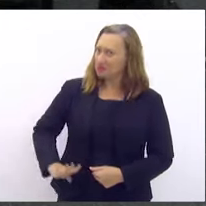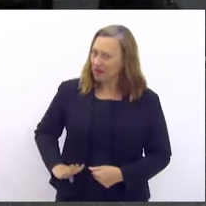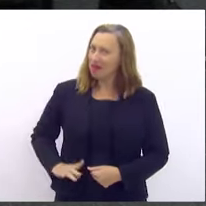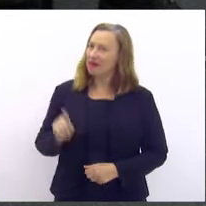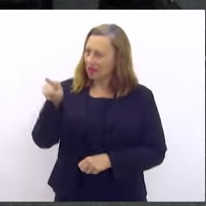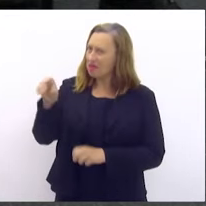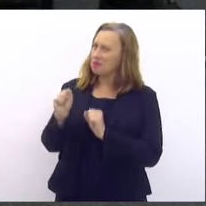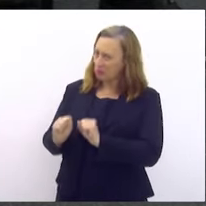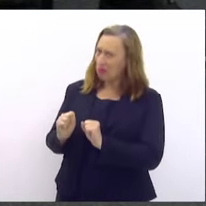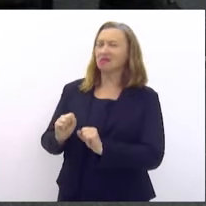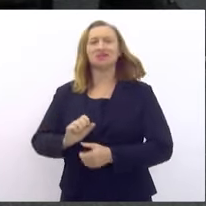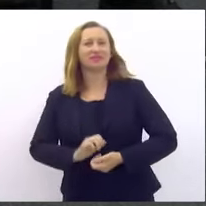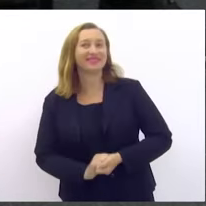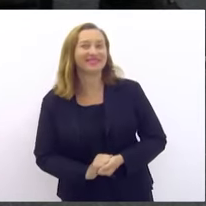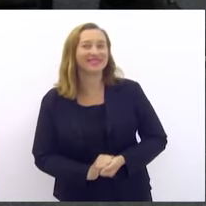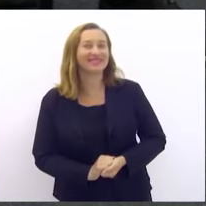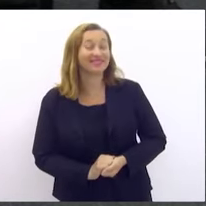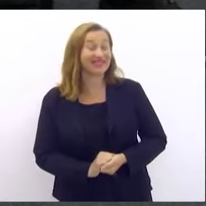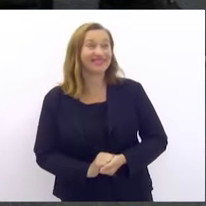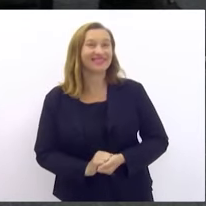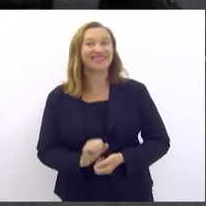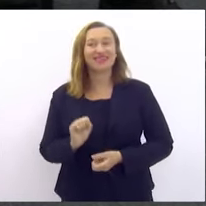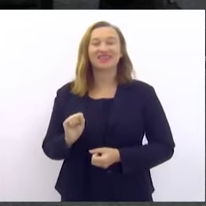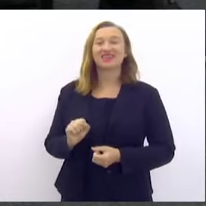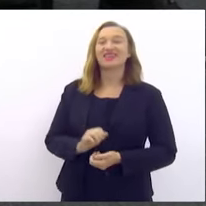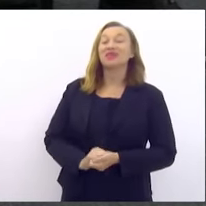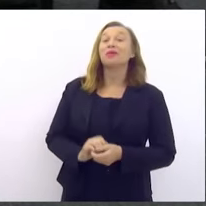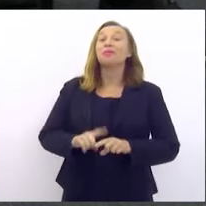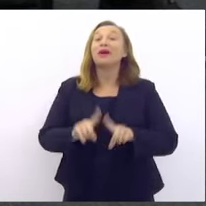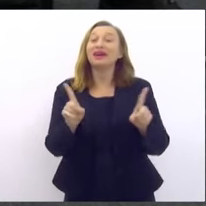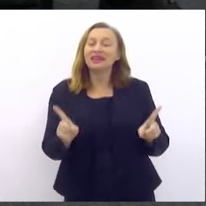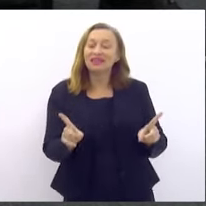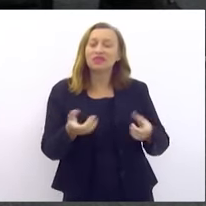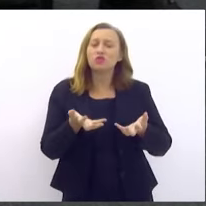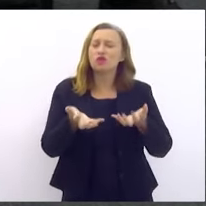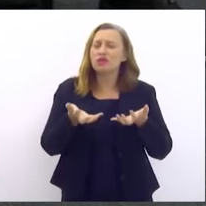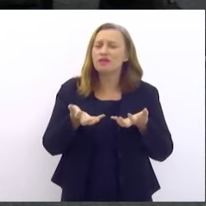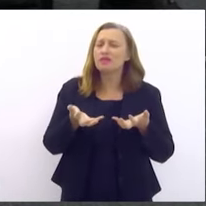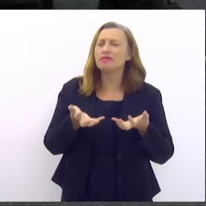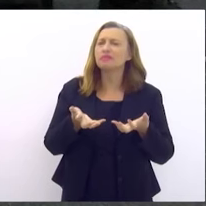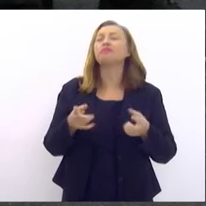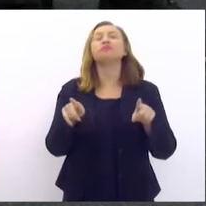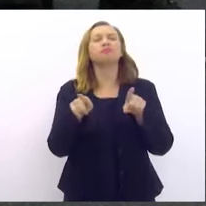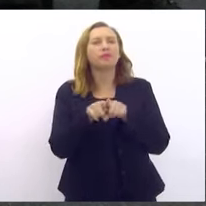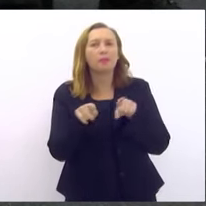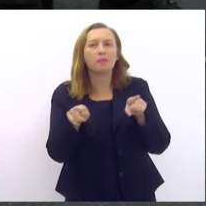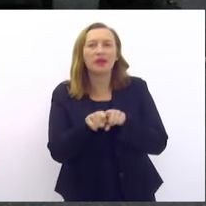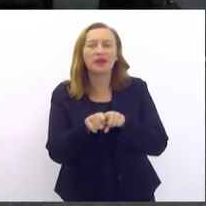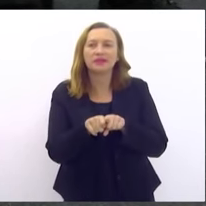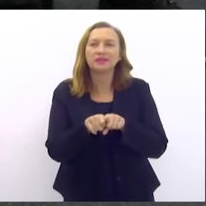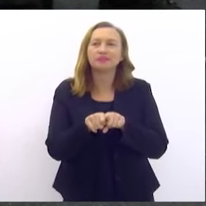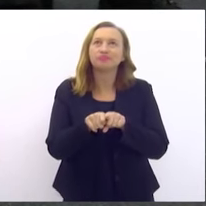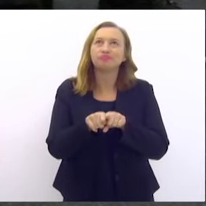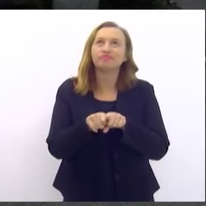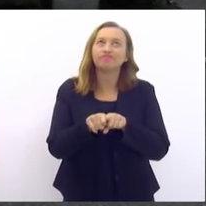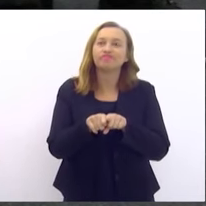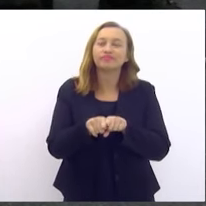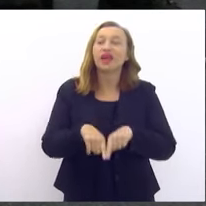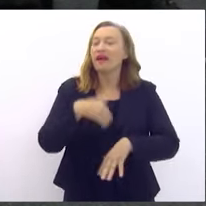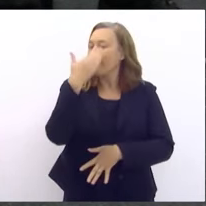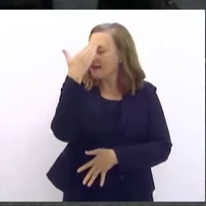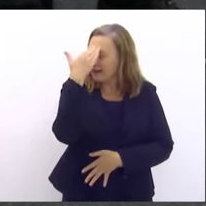pode é merecido ficar com ciúme mas eu queria também eh